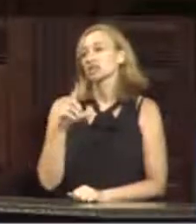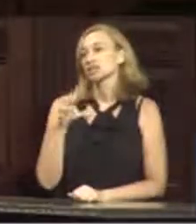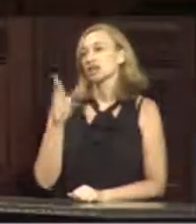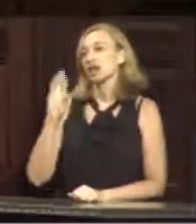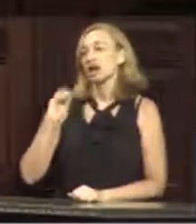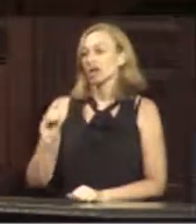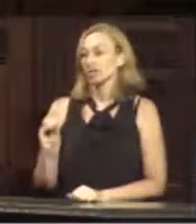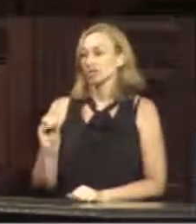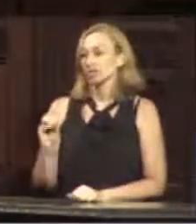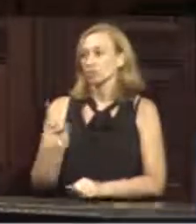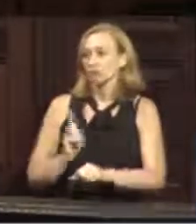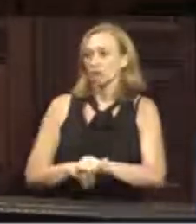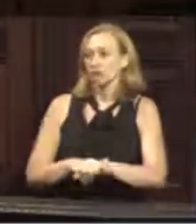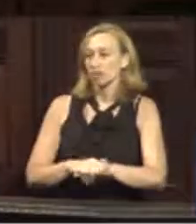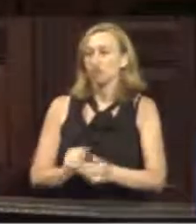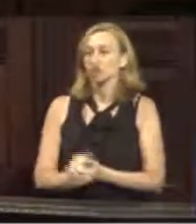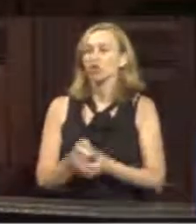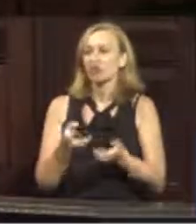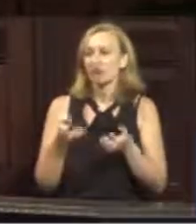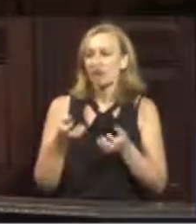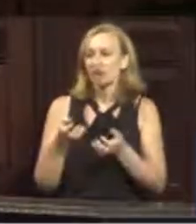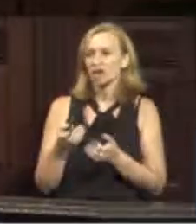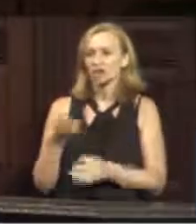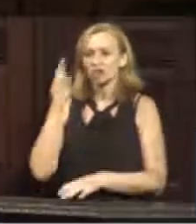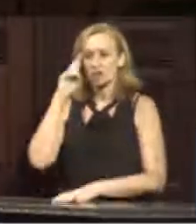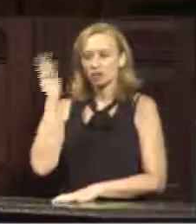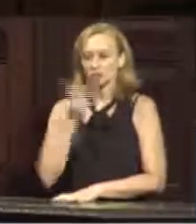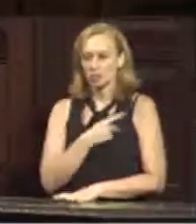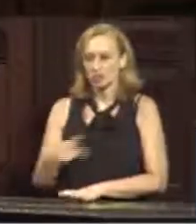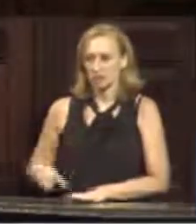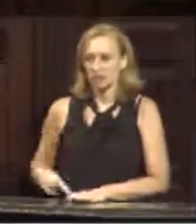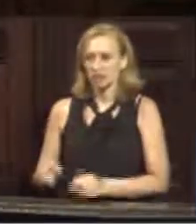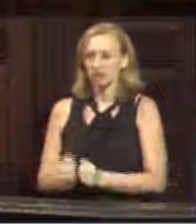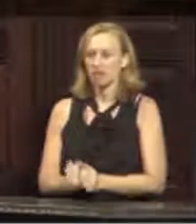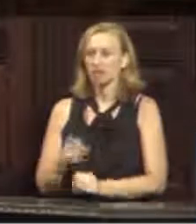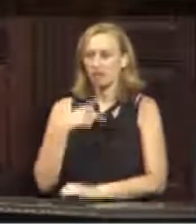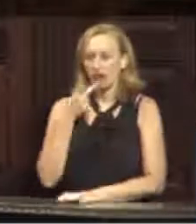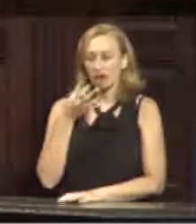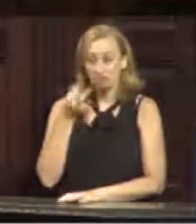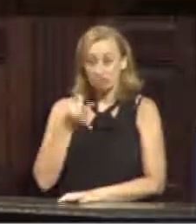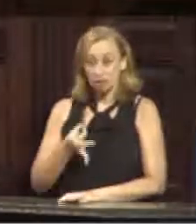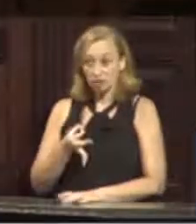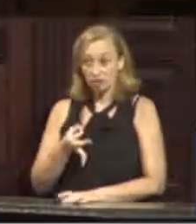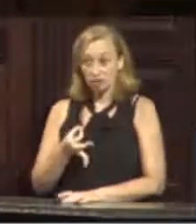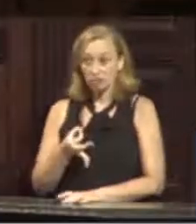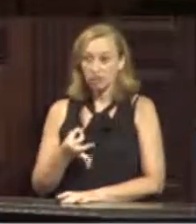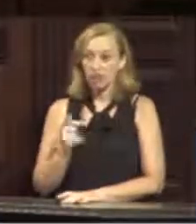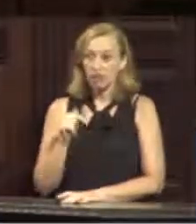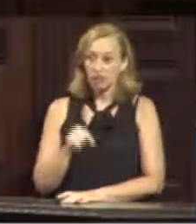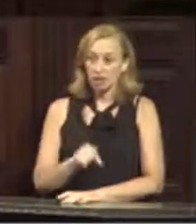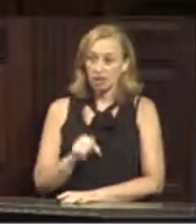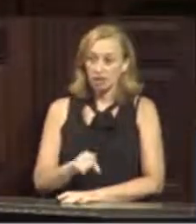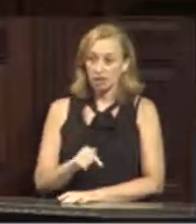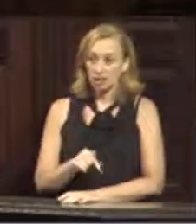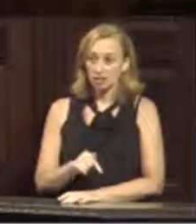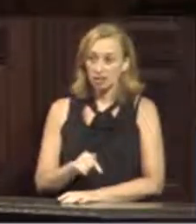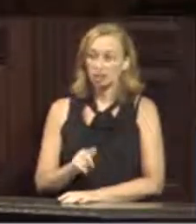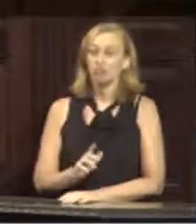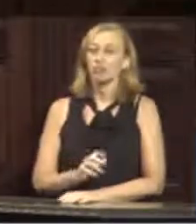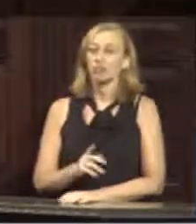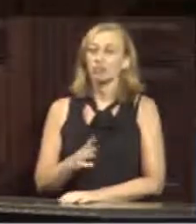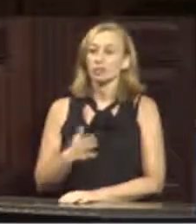tema. E eu quero, senhora presidente, deixar claro aqui a minha posição.